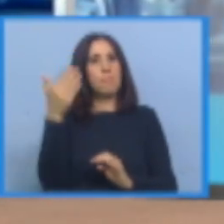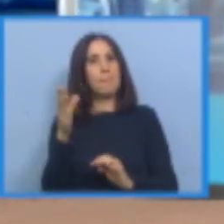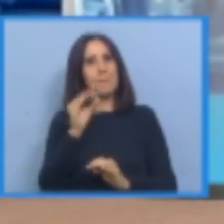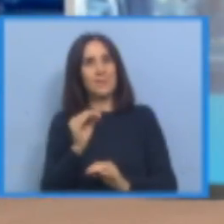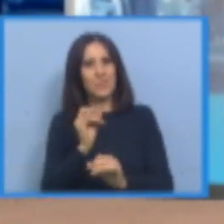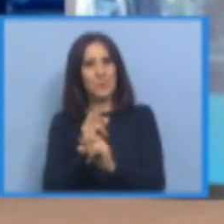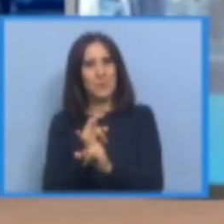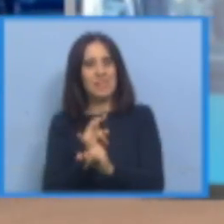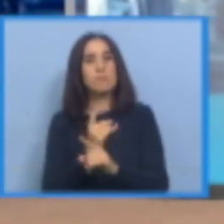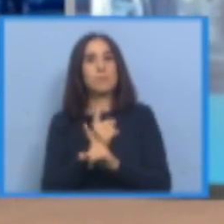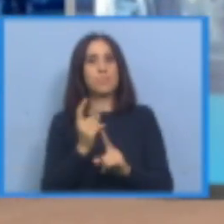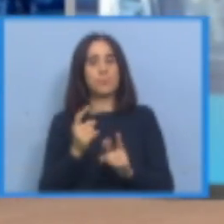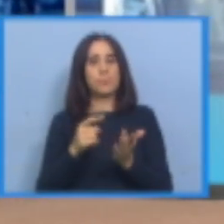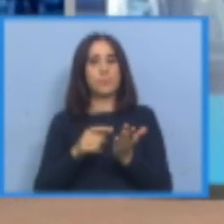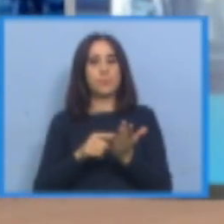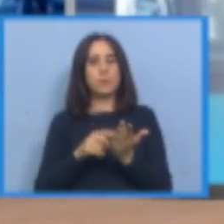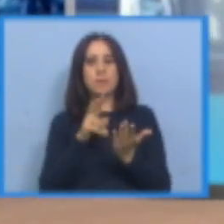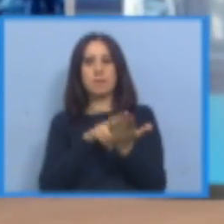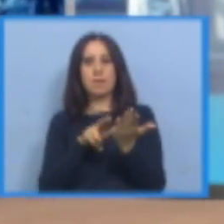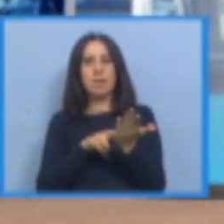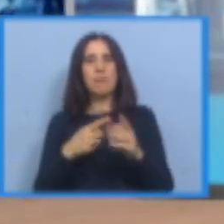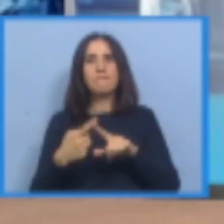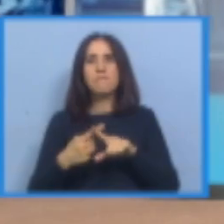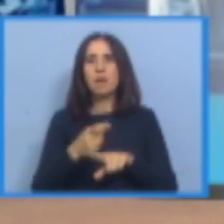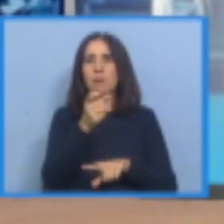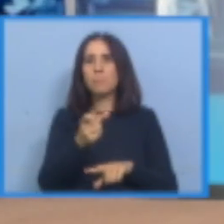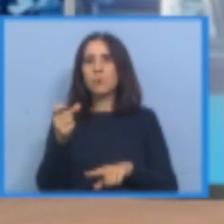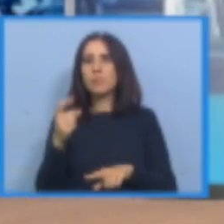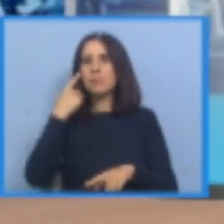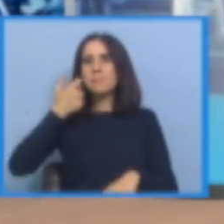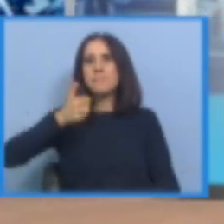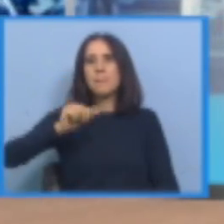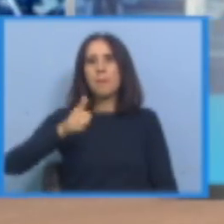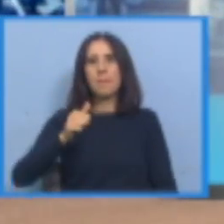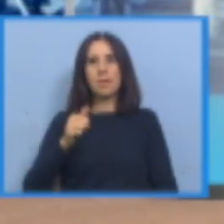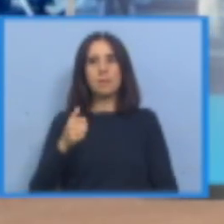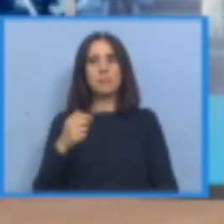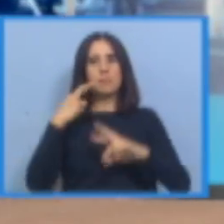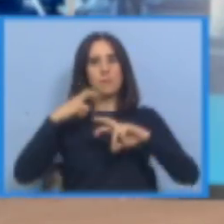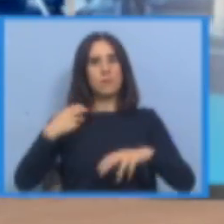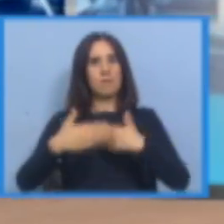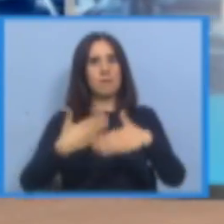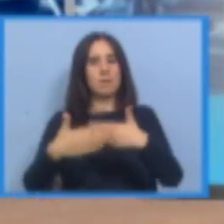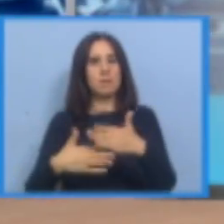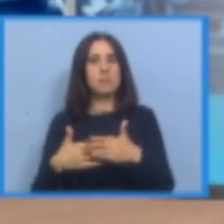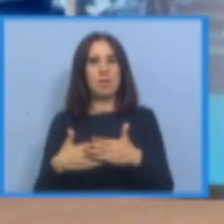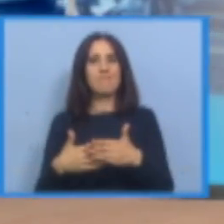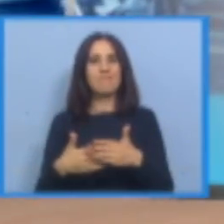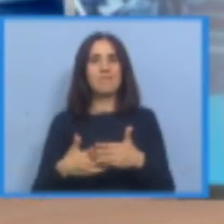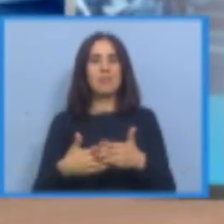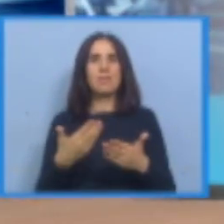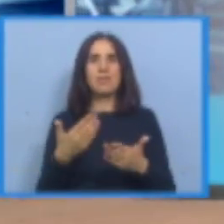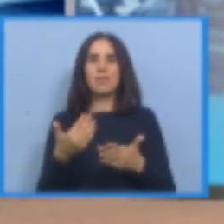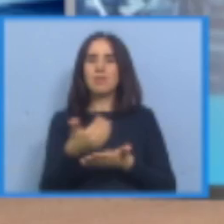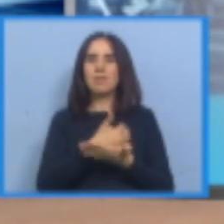outra. Porque suscitou a leitura, o interesse das pessoas, a crítica, fez avançar a investigação e, portanto, há